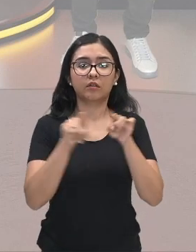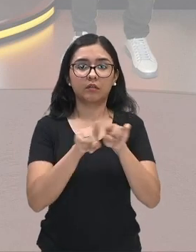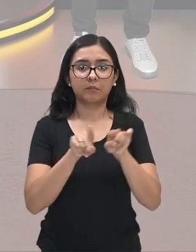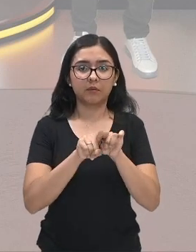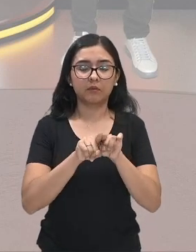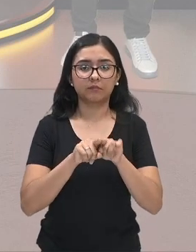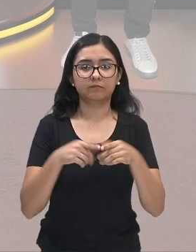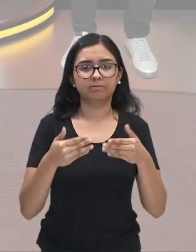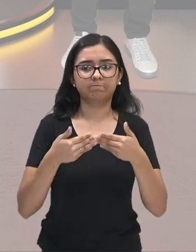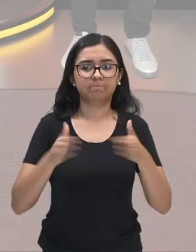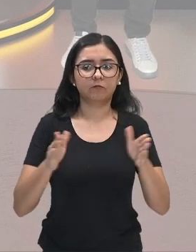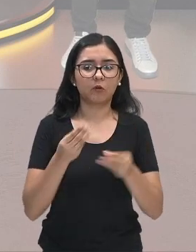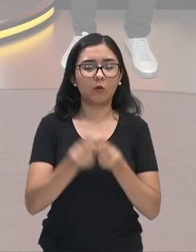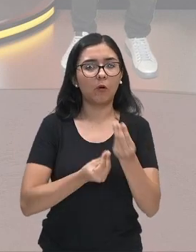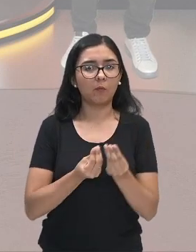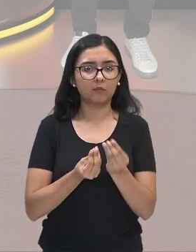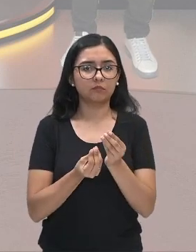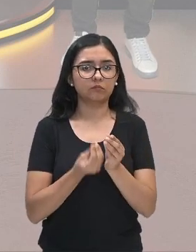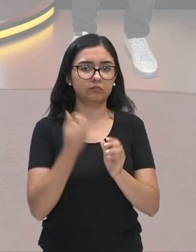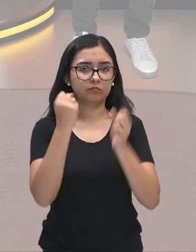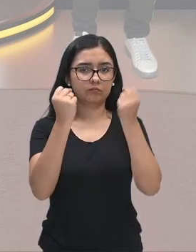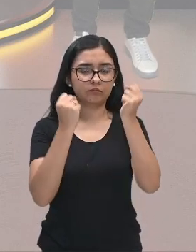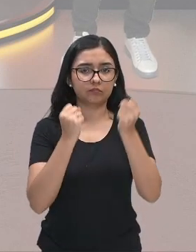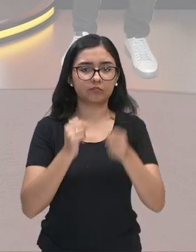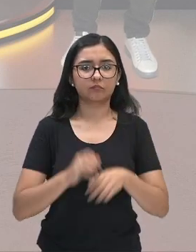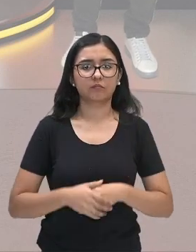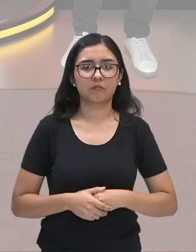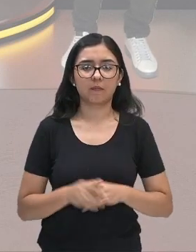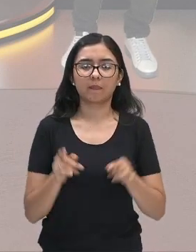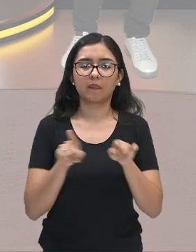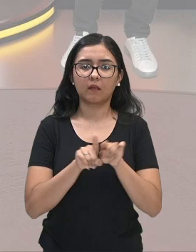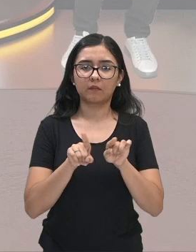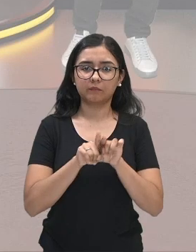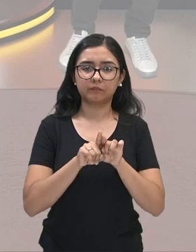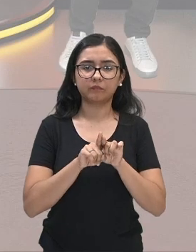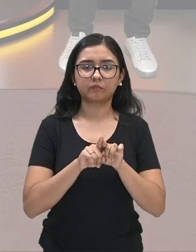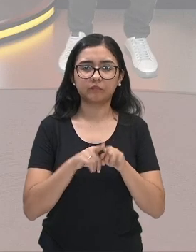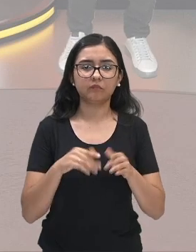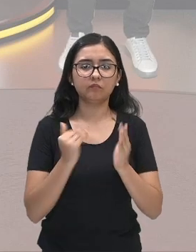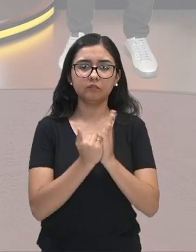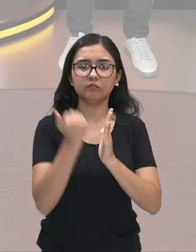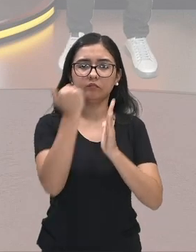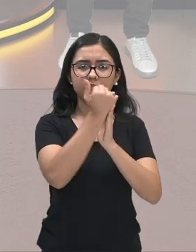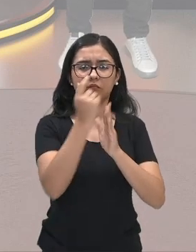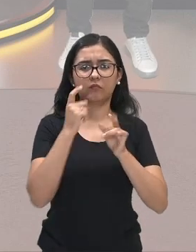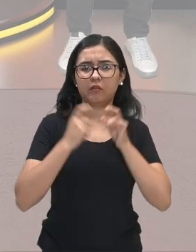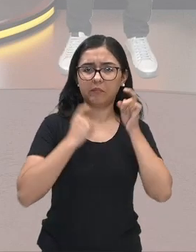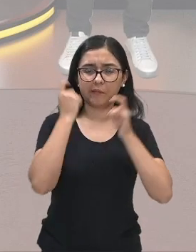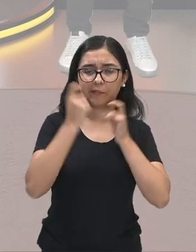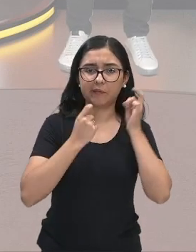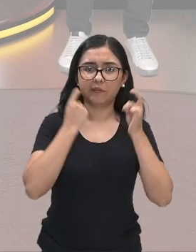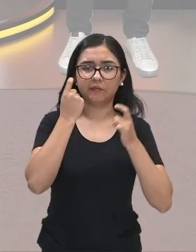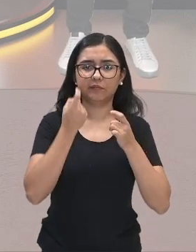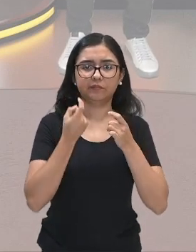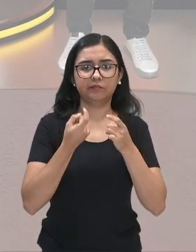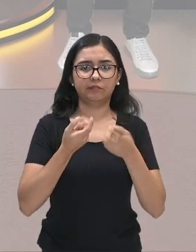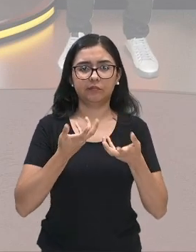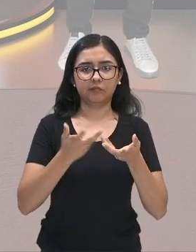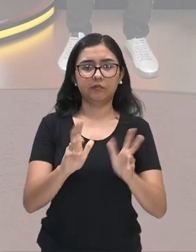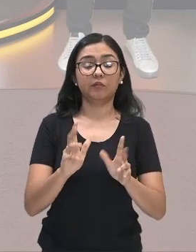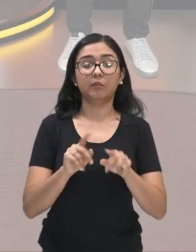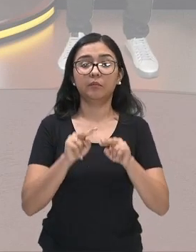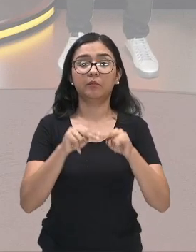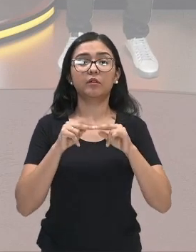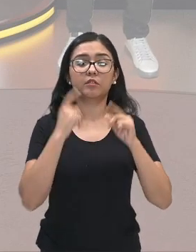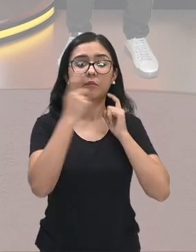mas como fazer a indústria? E, além disso, as elites nacionais não estão preocupadas e não estão querendo, né? Porque elas estão